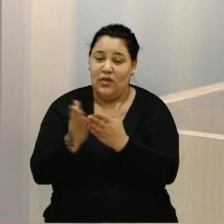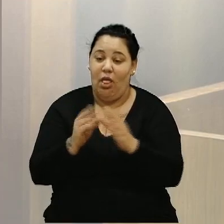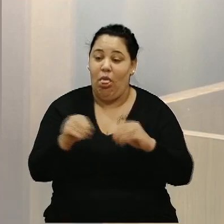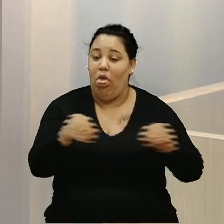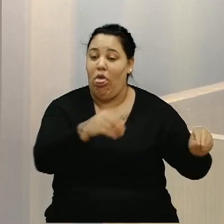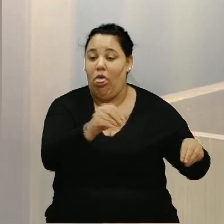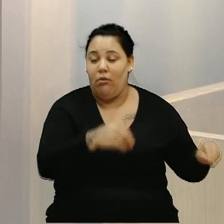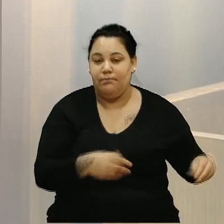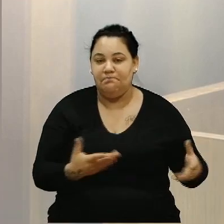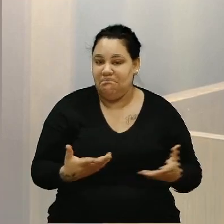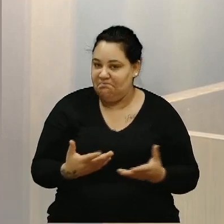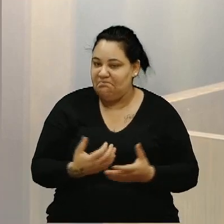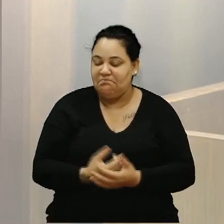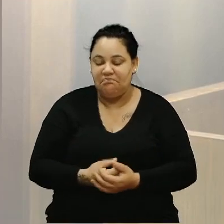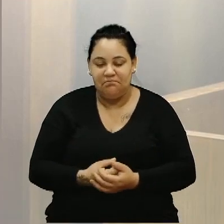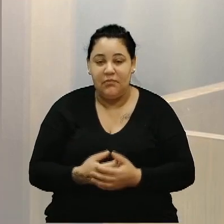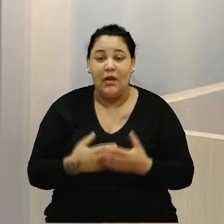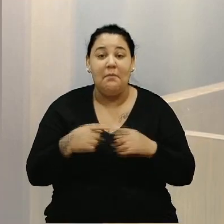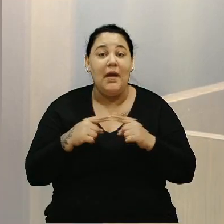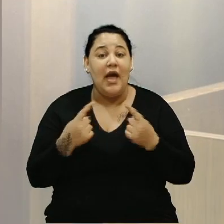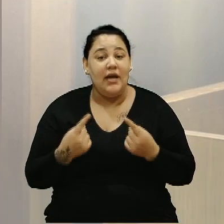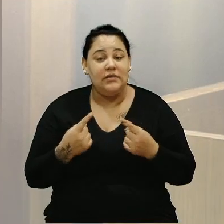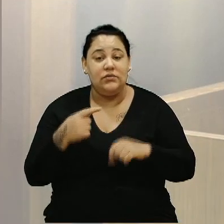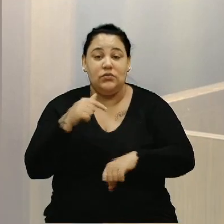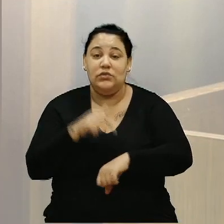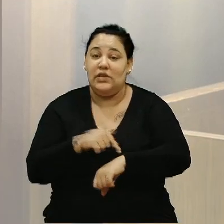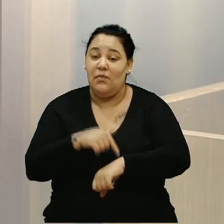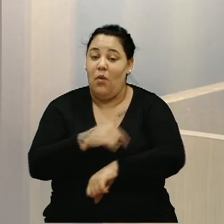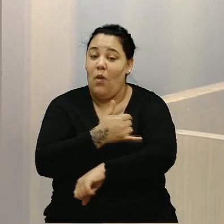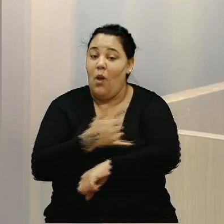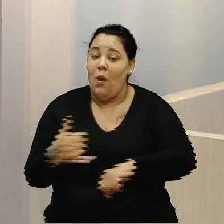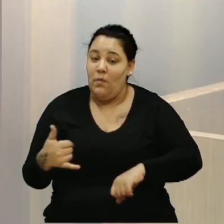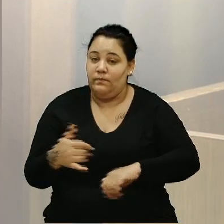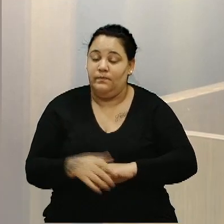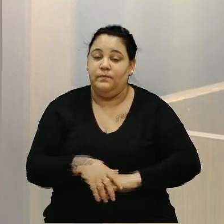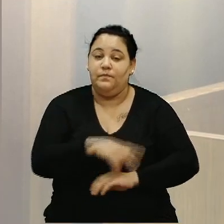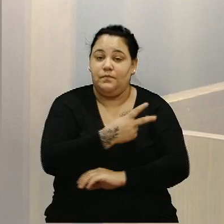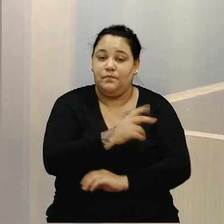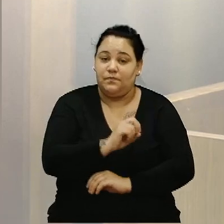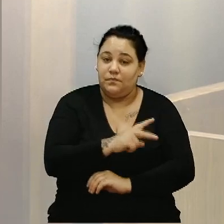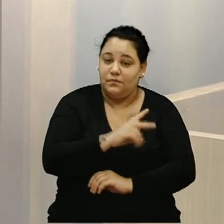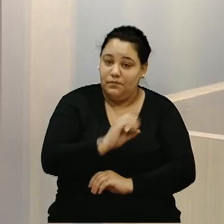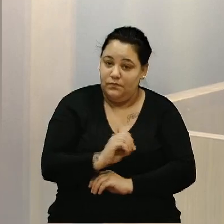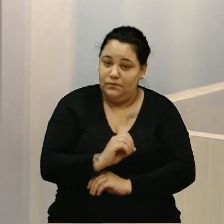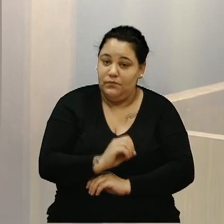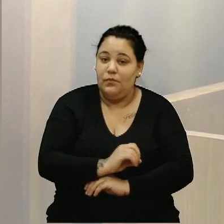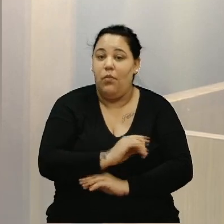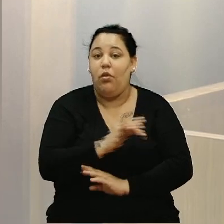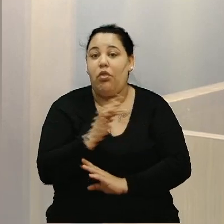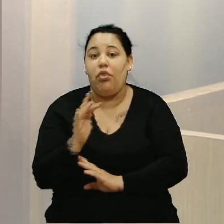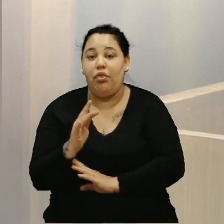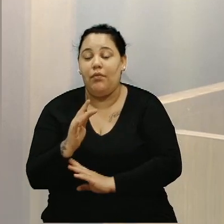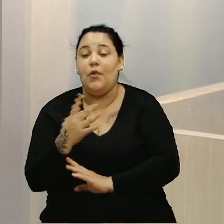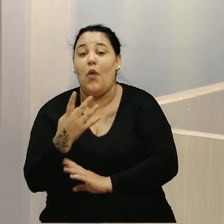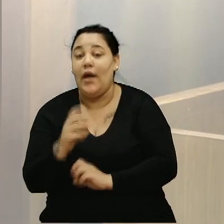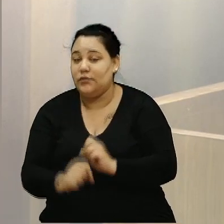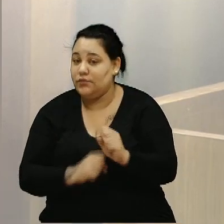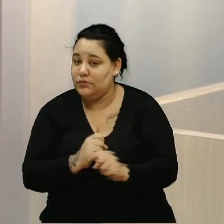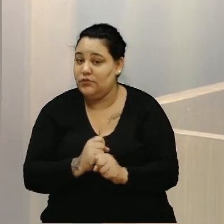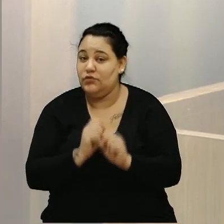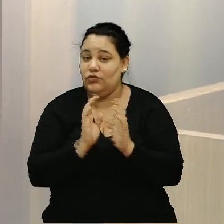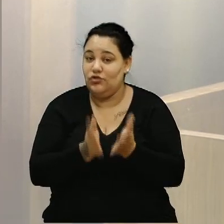da cidade. Porém, o tempo passou. De 2020, passaram-se 4 anos,